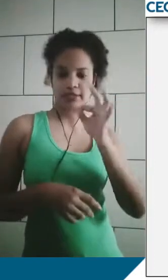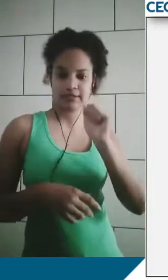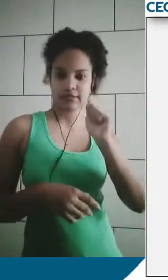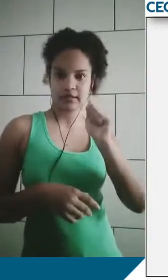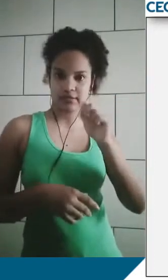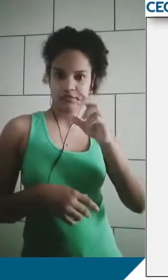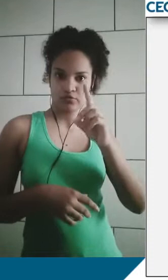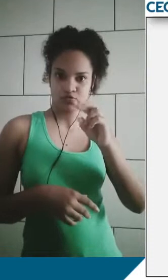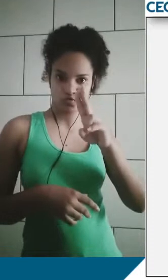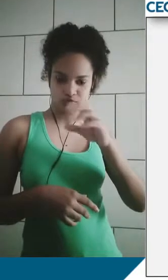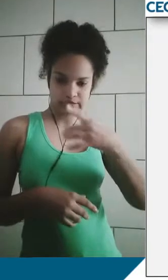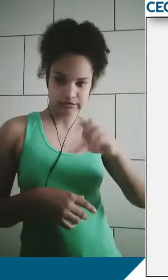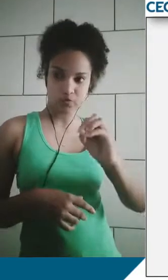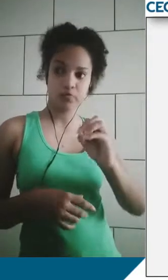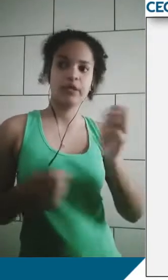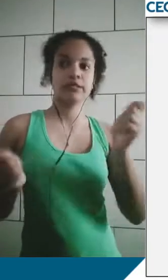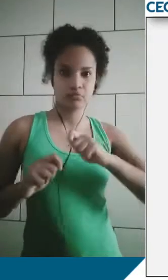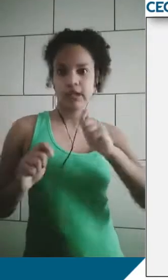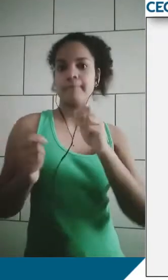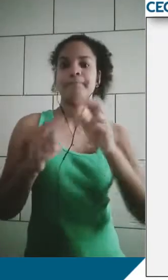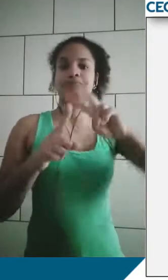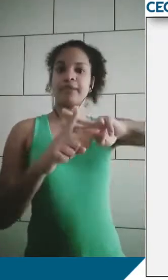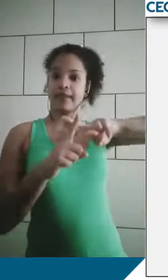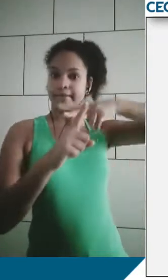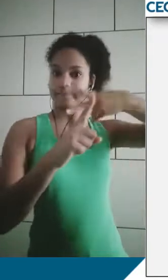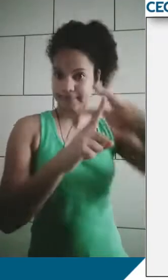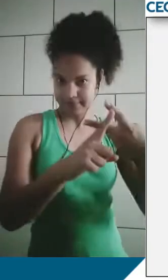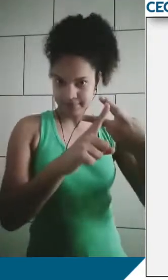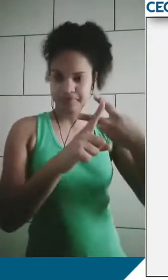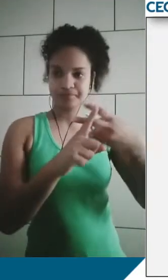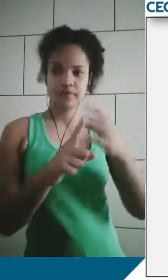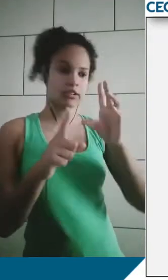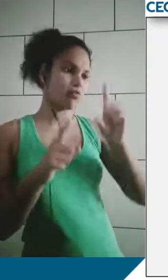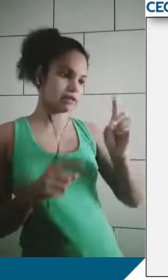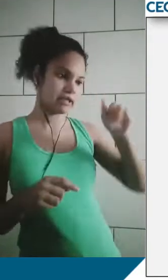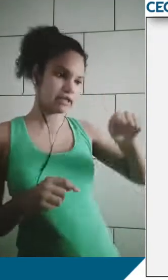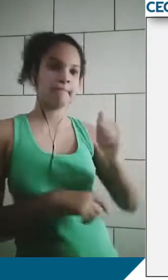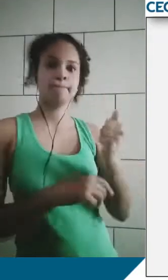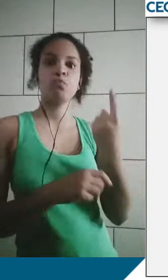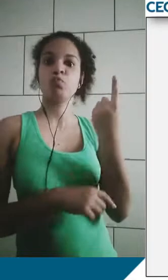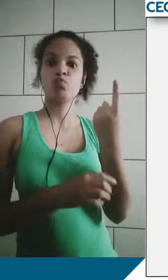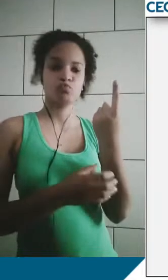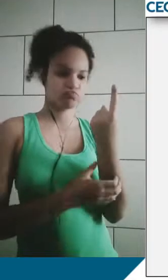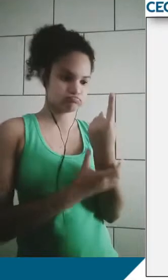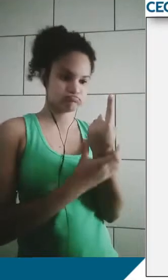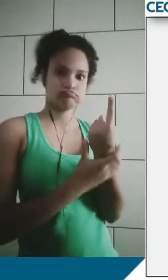Então, o código genético pode ser replicado e isso permite a reprodução das espécies,